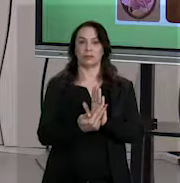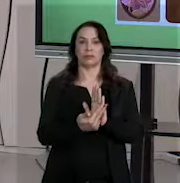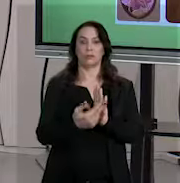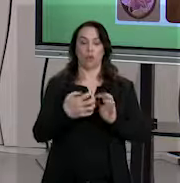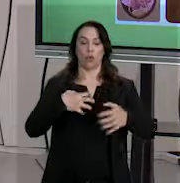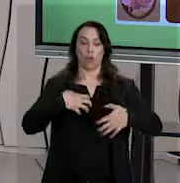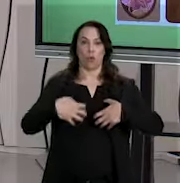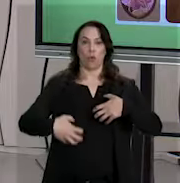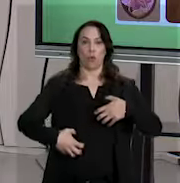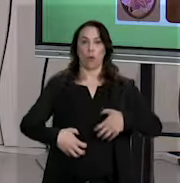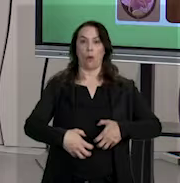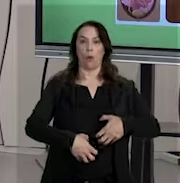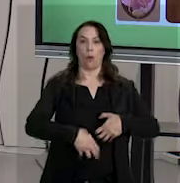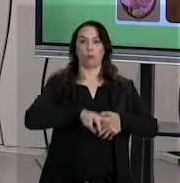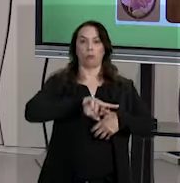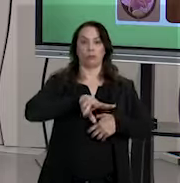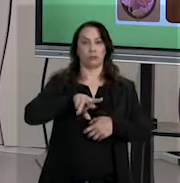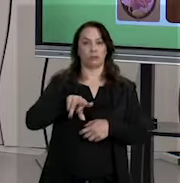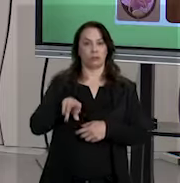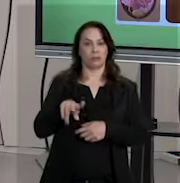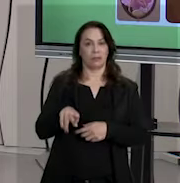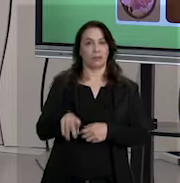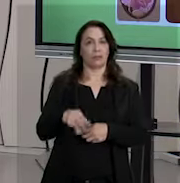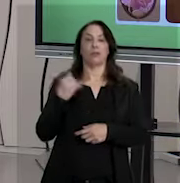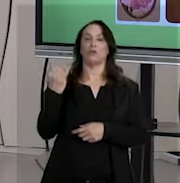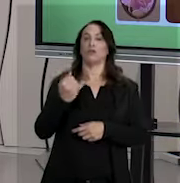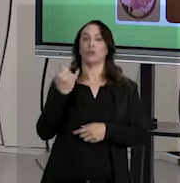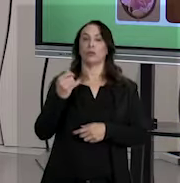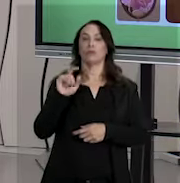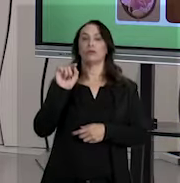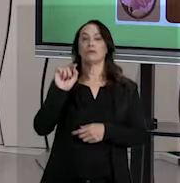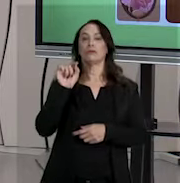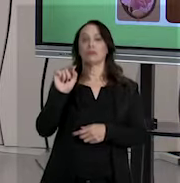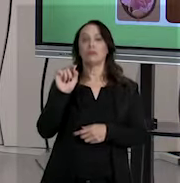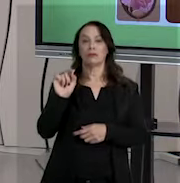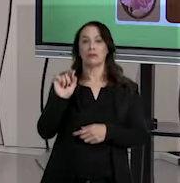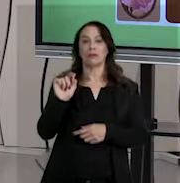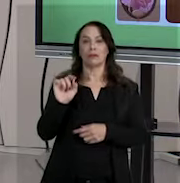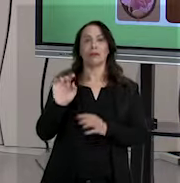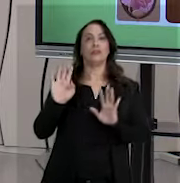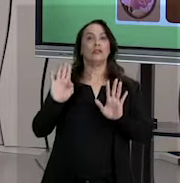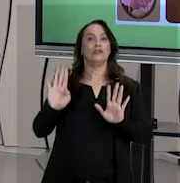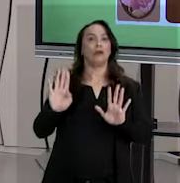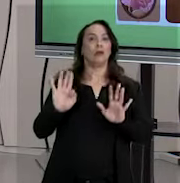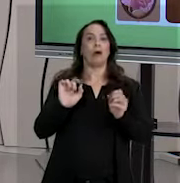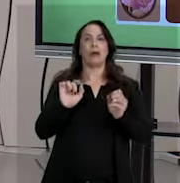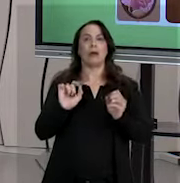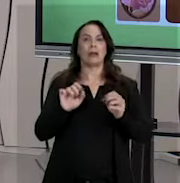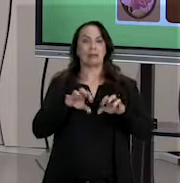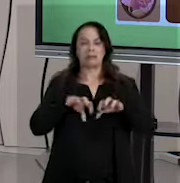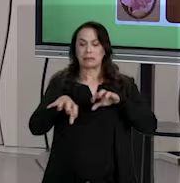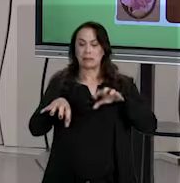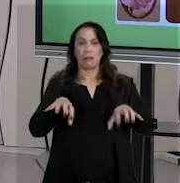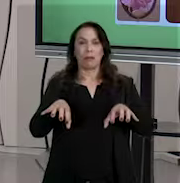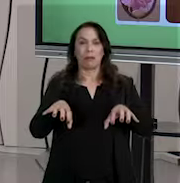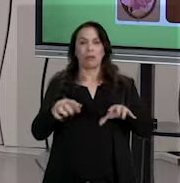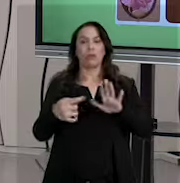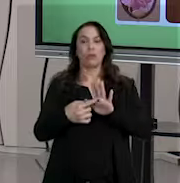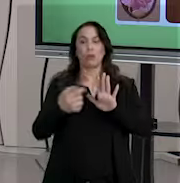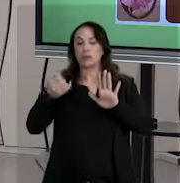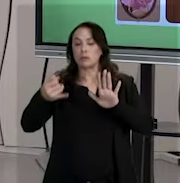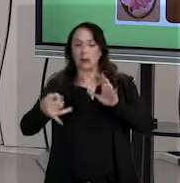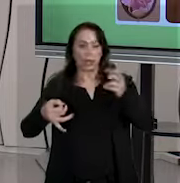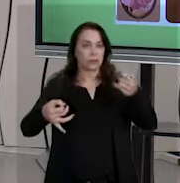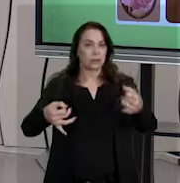sistemas diferentes, porque é muito importante a gente lembrar que a separação é didática, né? Exatamente. Tá tudo funcionando junto. A separação